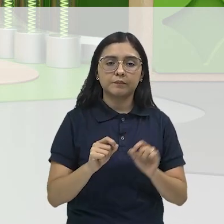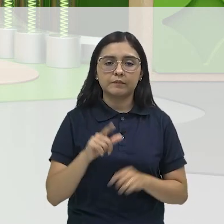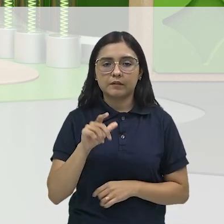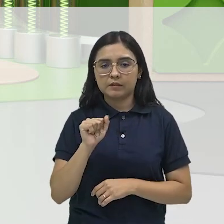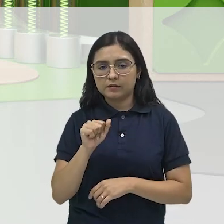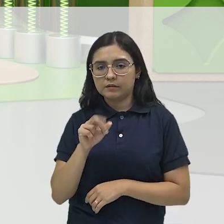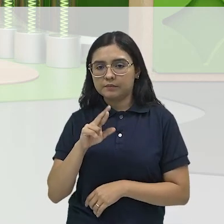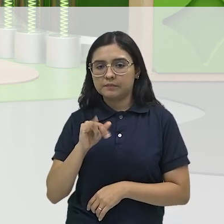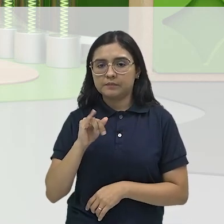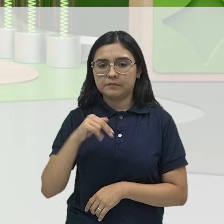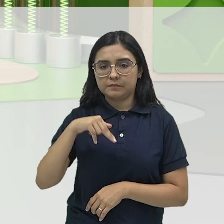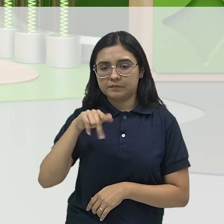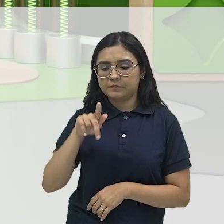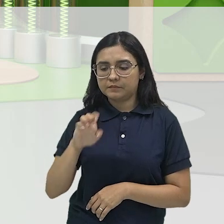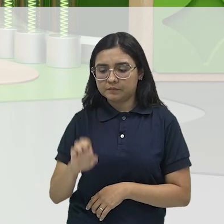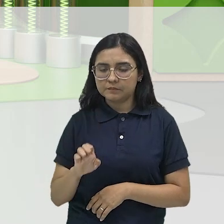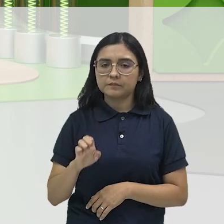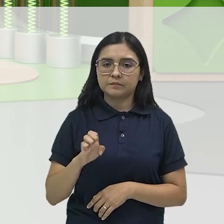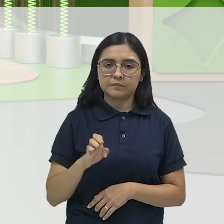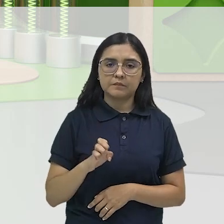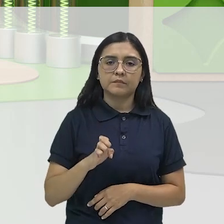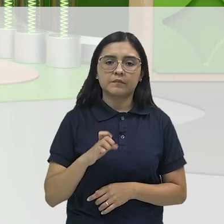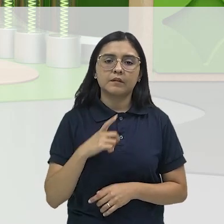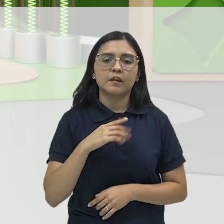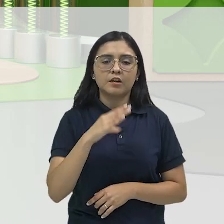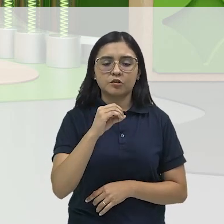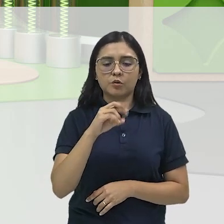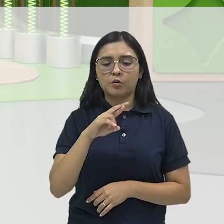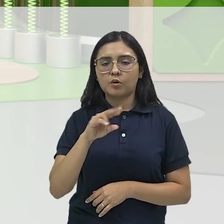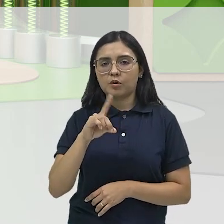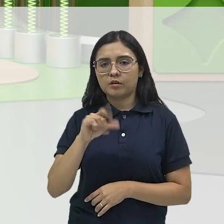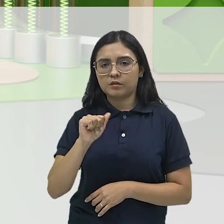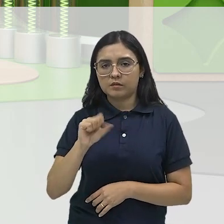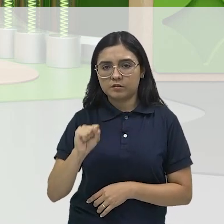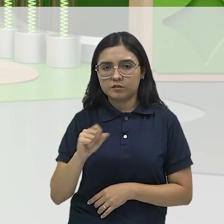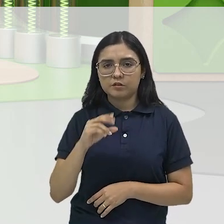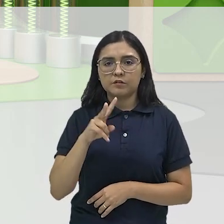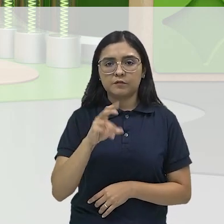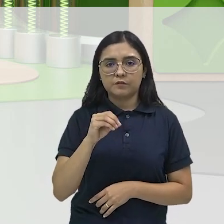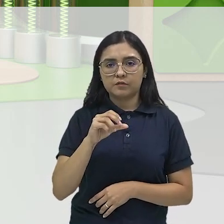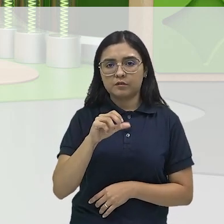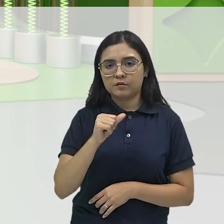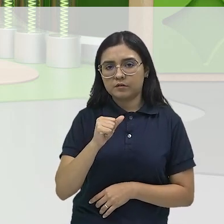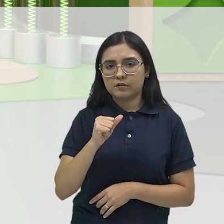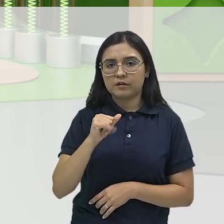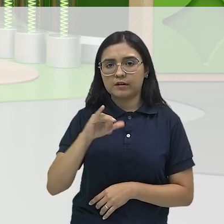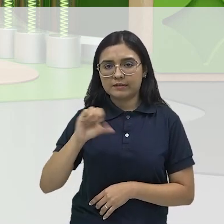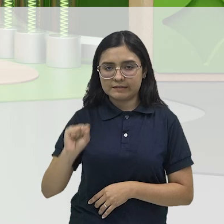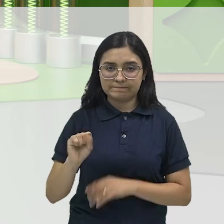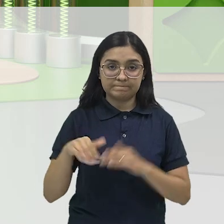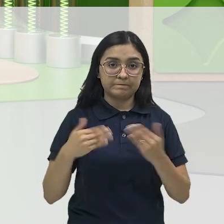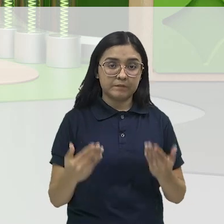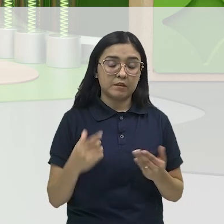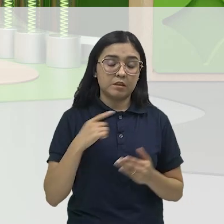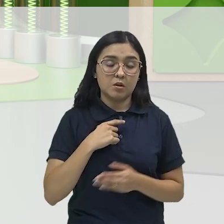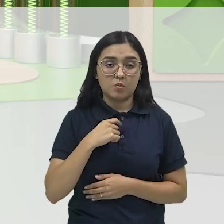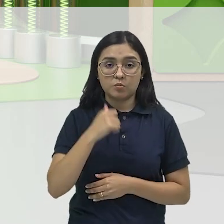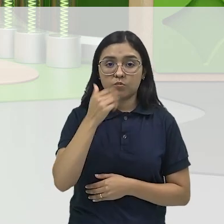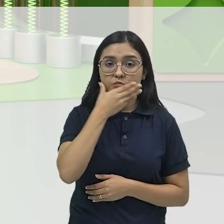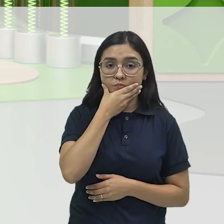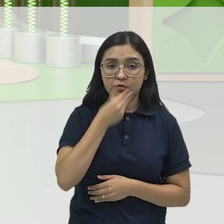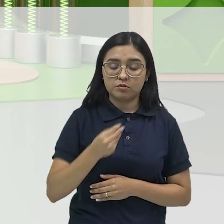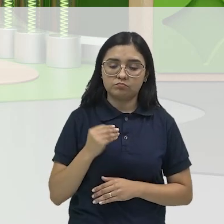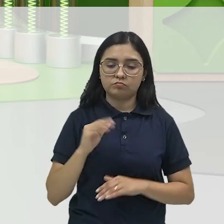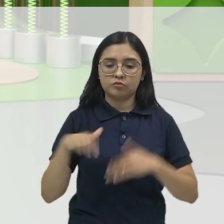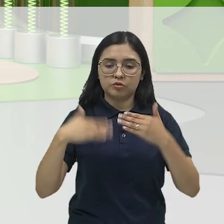localizada a laringe, é nela que estão as cordas vocais, né? E aí, no caso dos meninos, como eles estão crescendo,